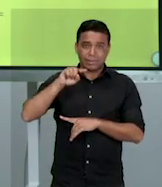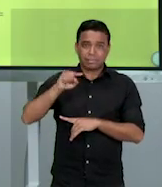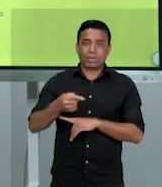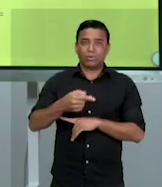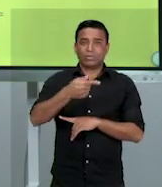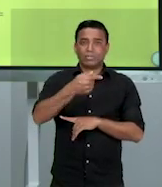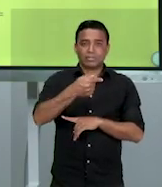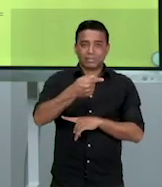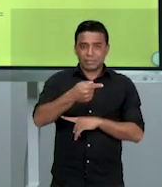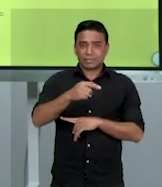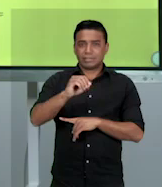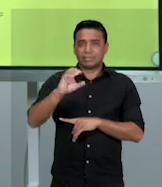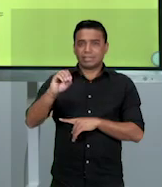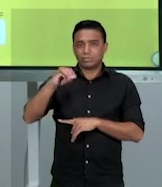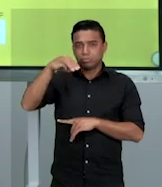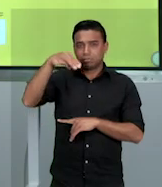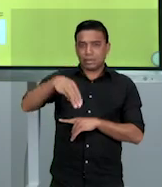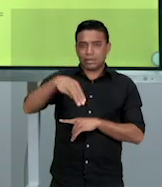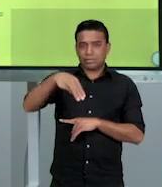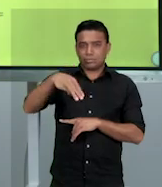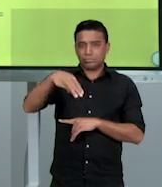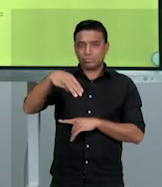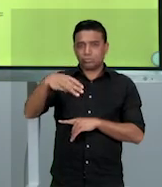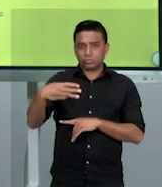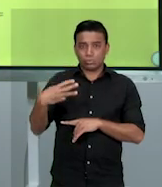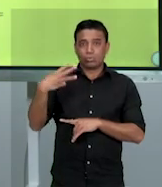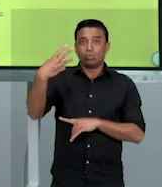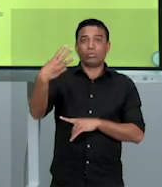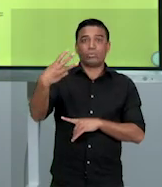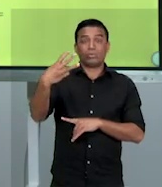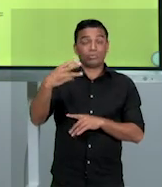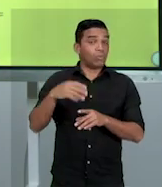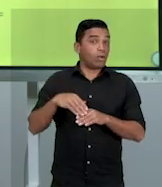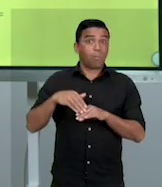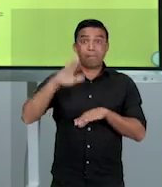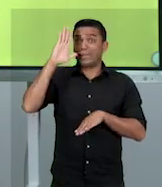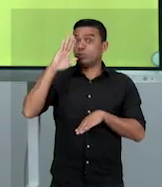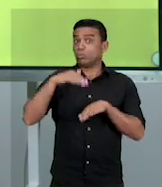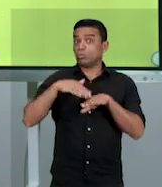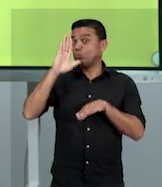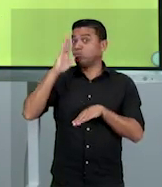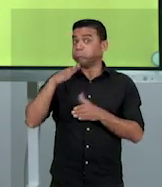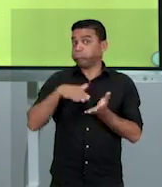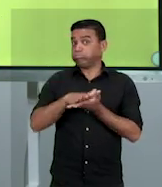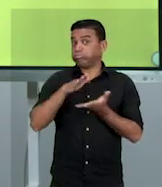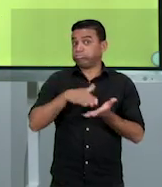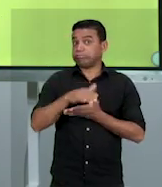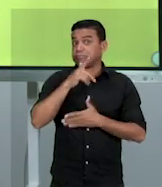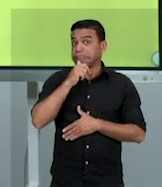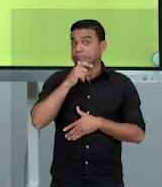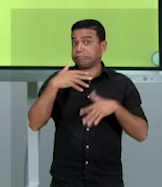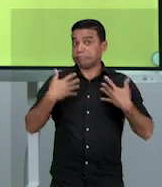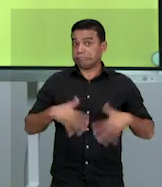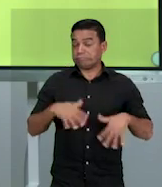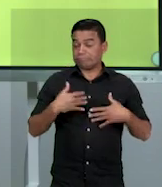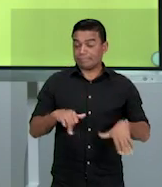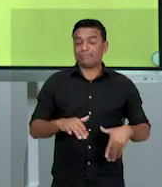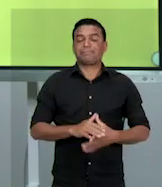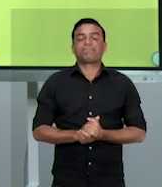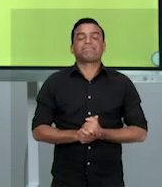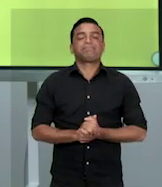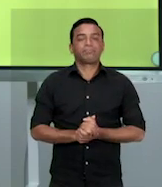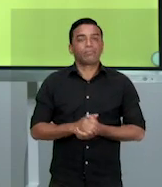40.700 metros cúbicos. Aumentou muito, né, o consumo de água. Como que eu